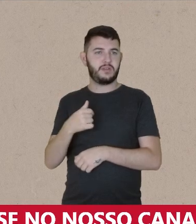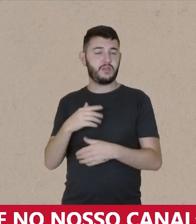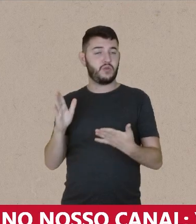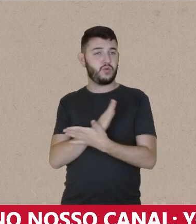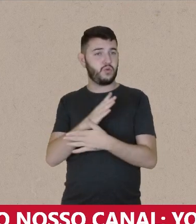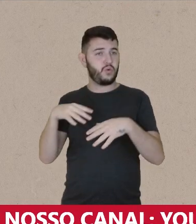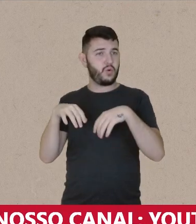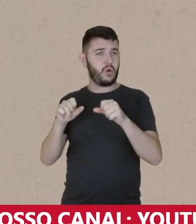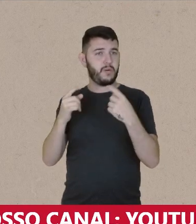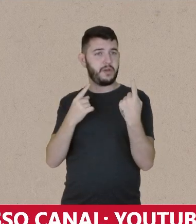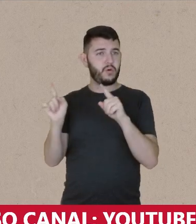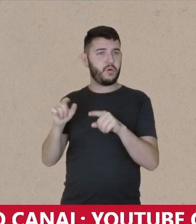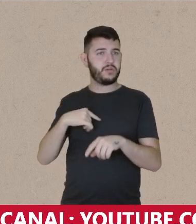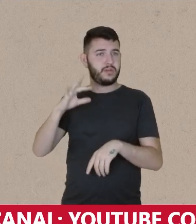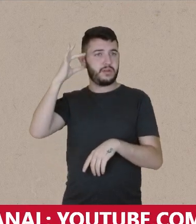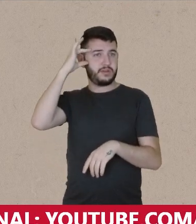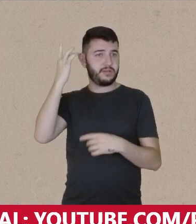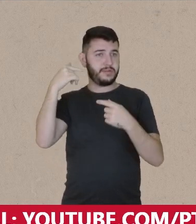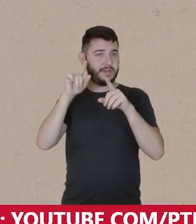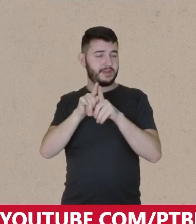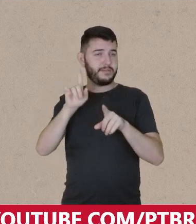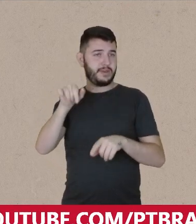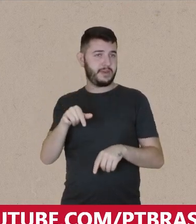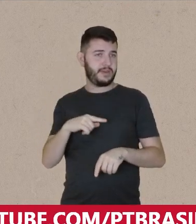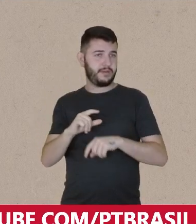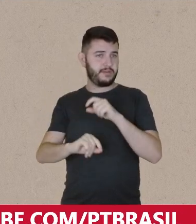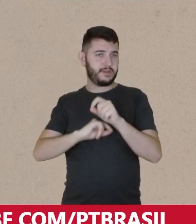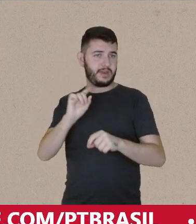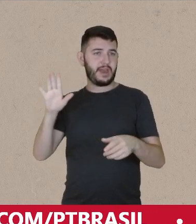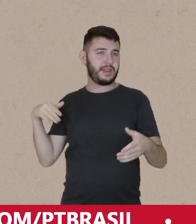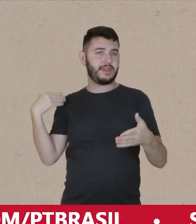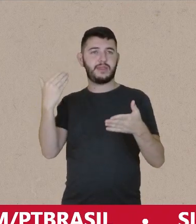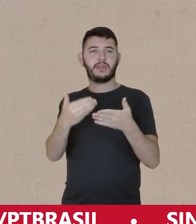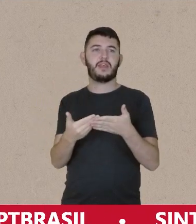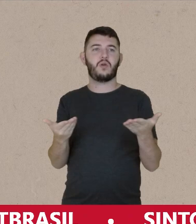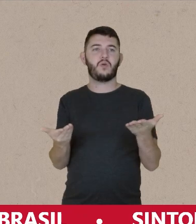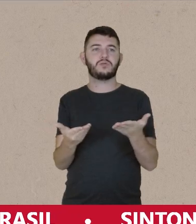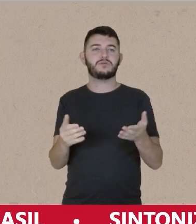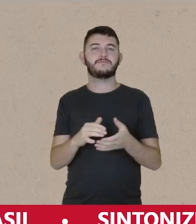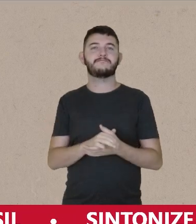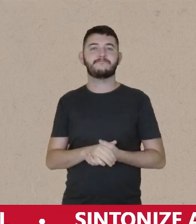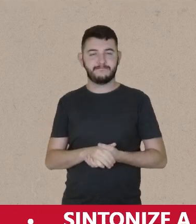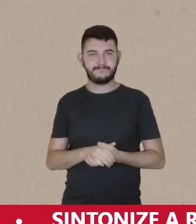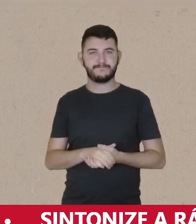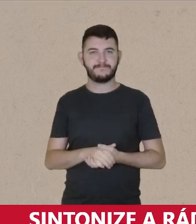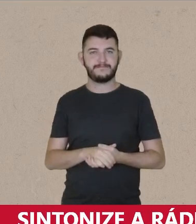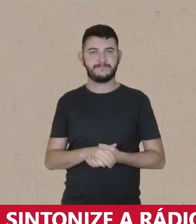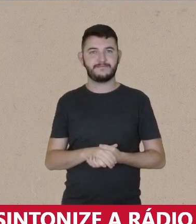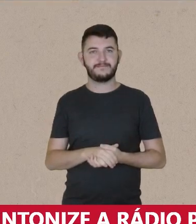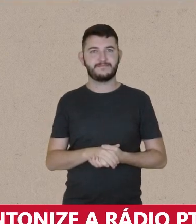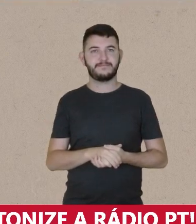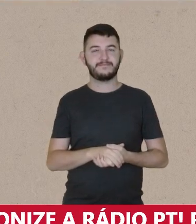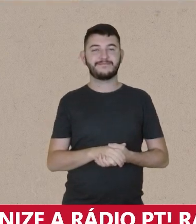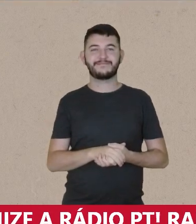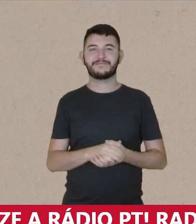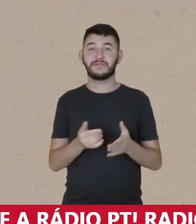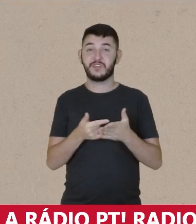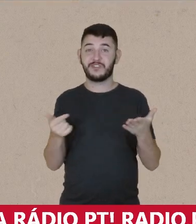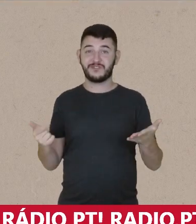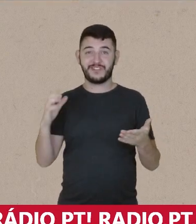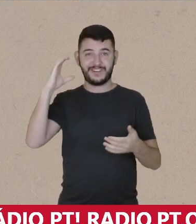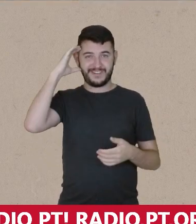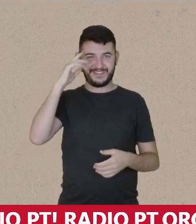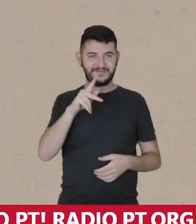a presidente Dilma e o que tem reflexo até hoje. E o jornal Rádio